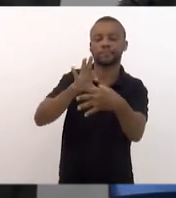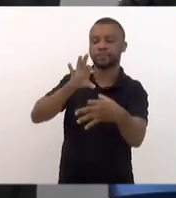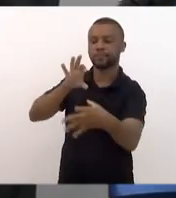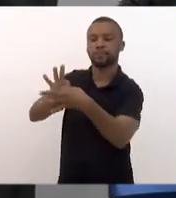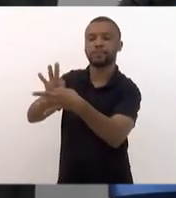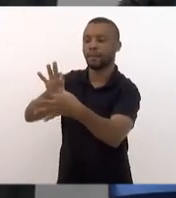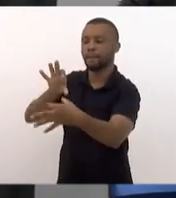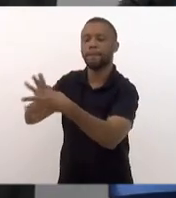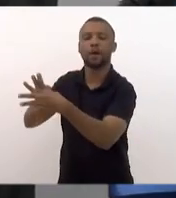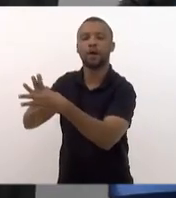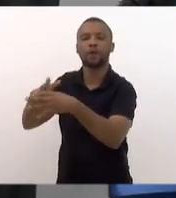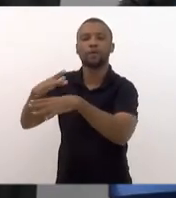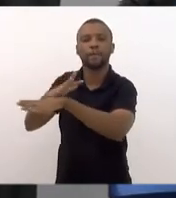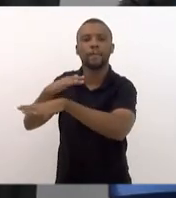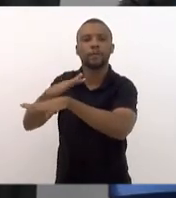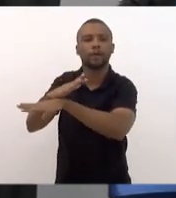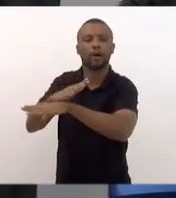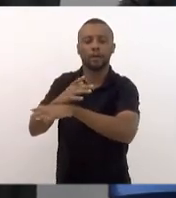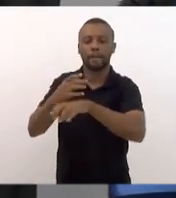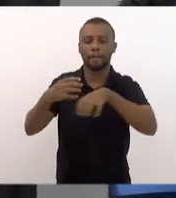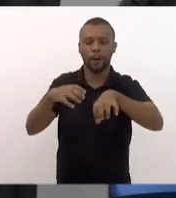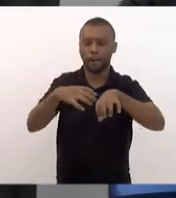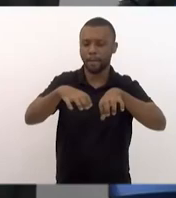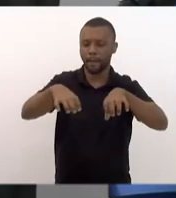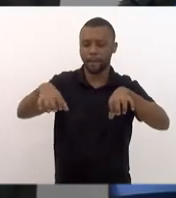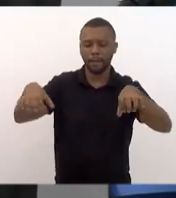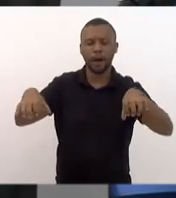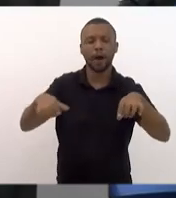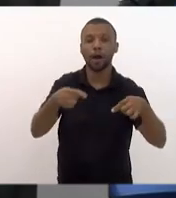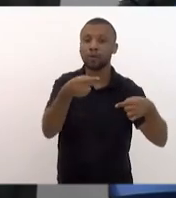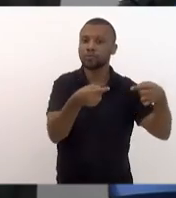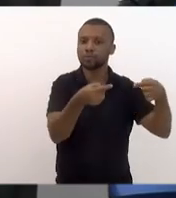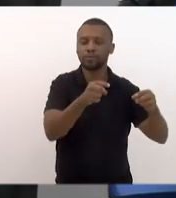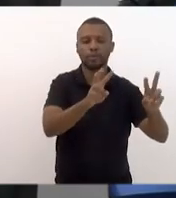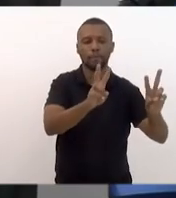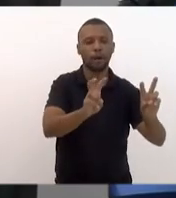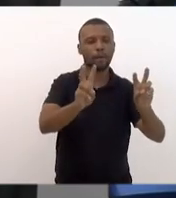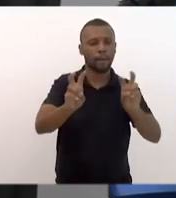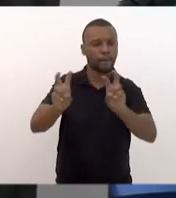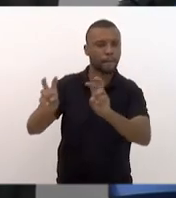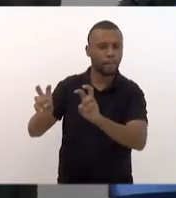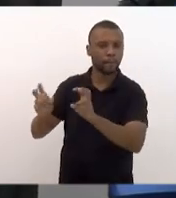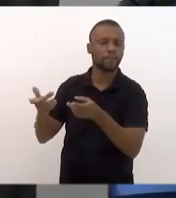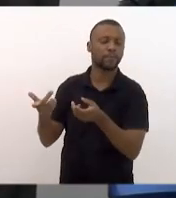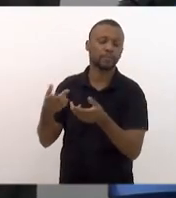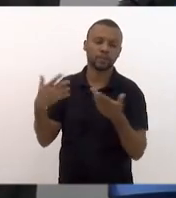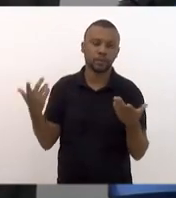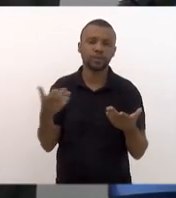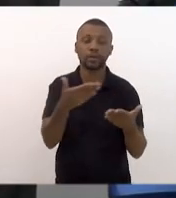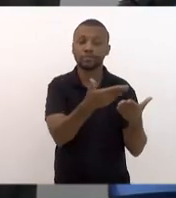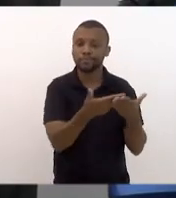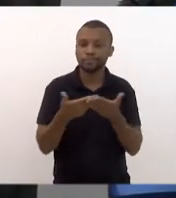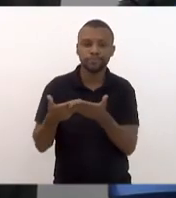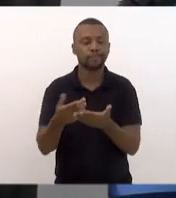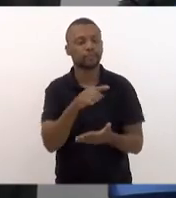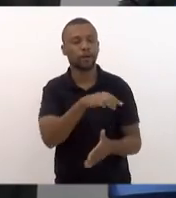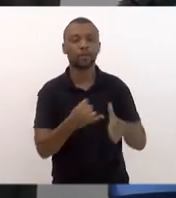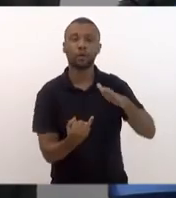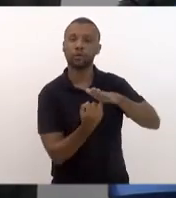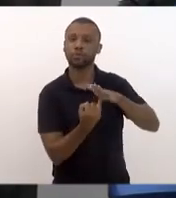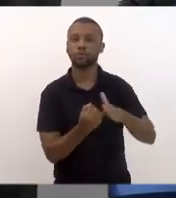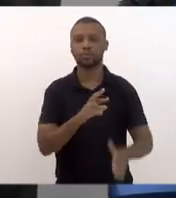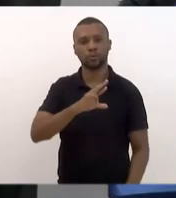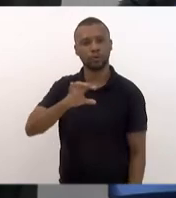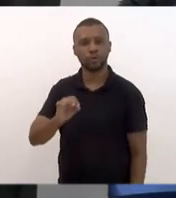gestão do arco e na gestão de outras pautas metropolitanas. Então, eu queria que um dos encaminhamentos fosse por parte do Instituto Rio Metrópole, que